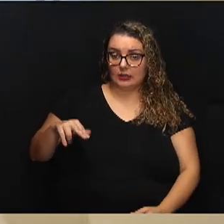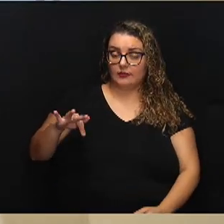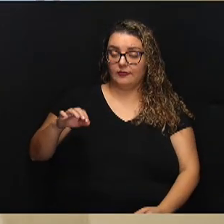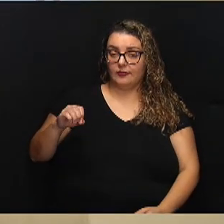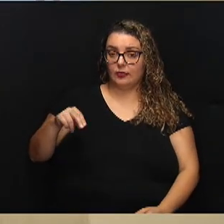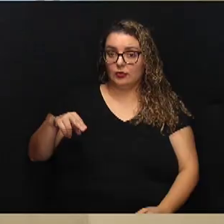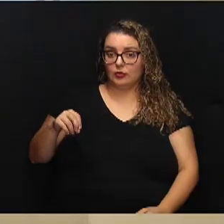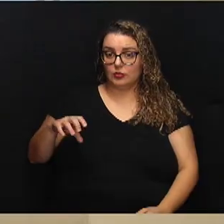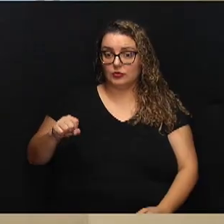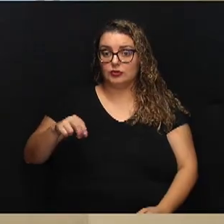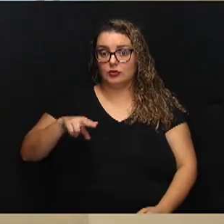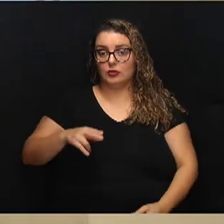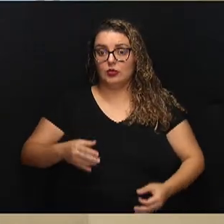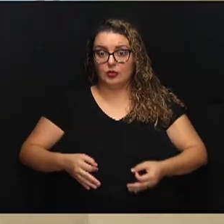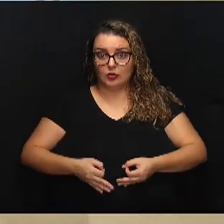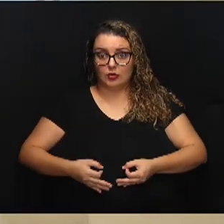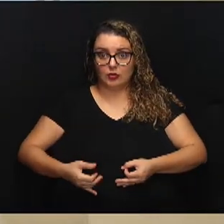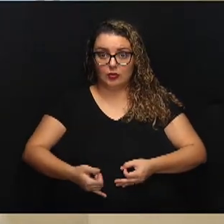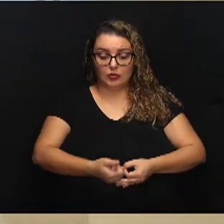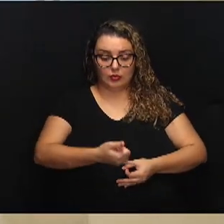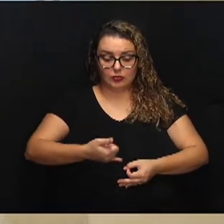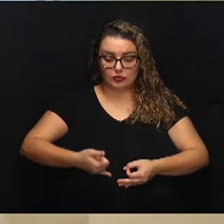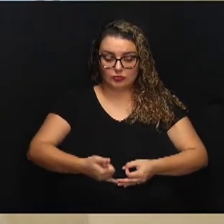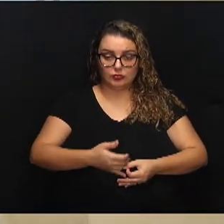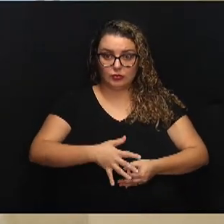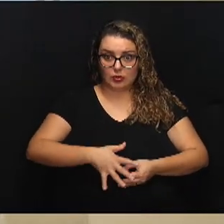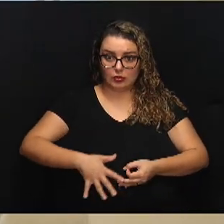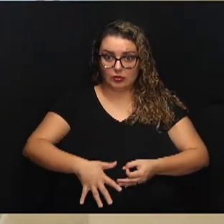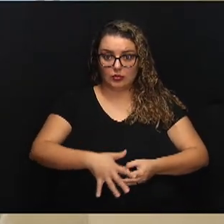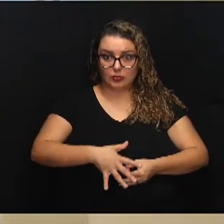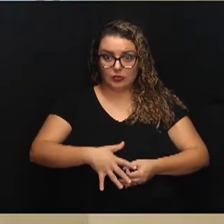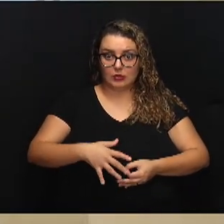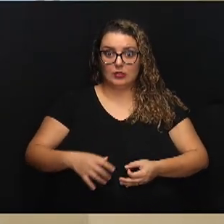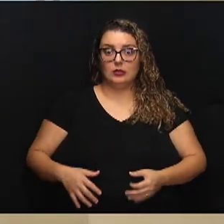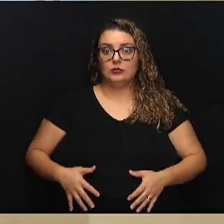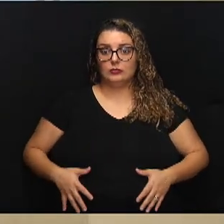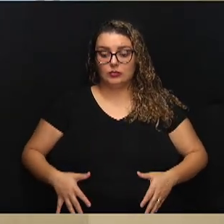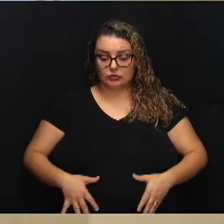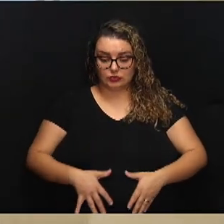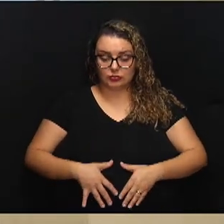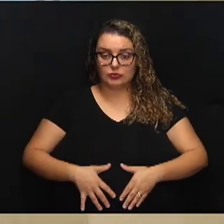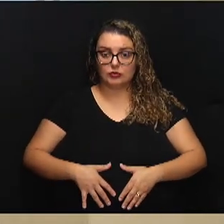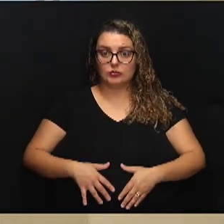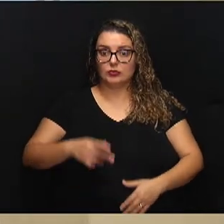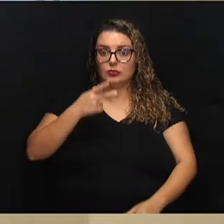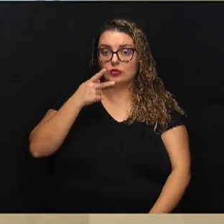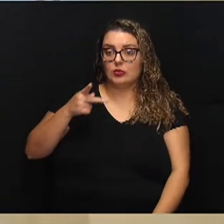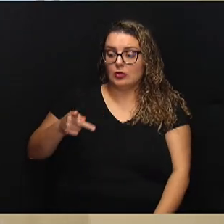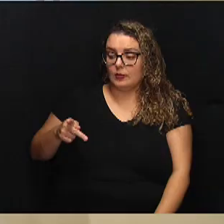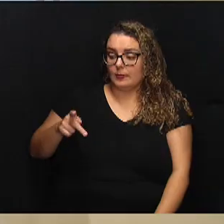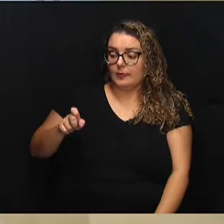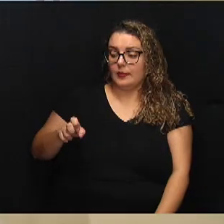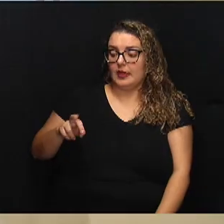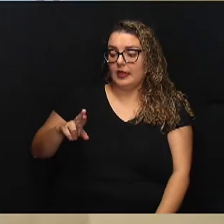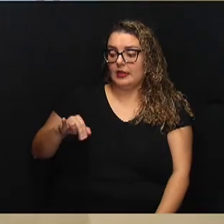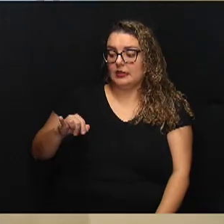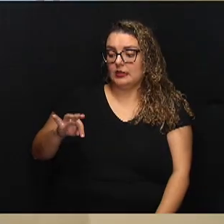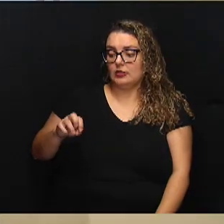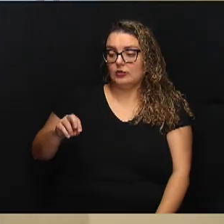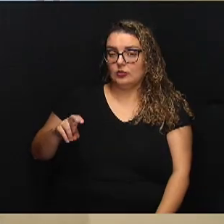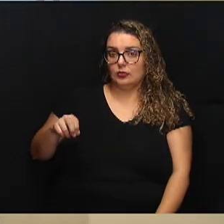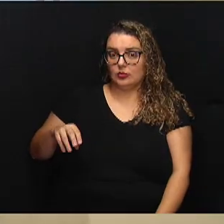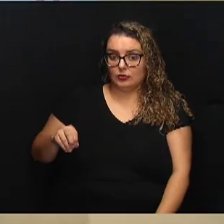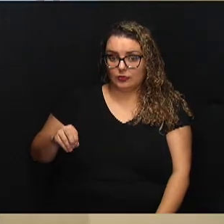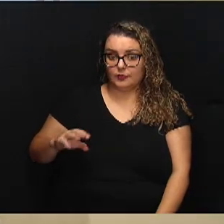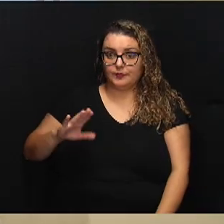a gordura que fica sobre a frente dos demais órgãos abdominais, que é o que a gente dá o nome de peritônio. Inclusive, quando a